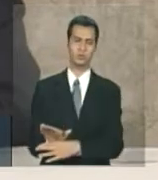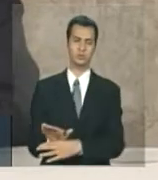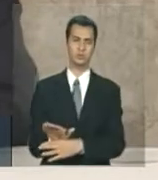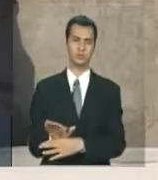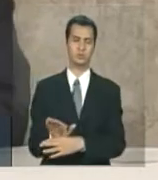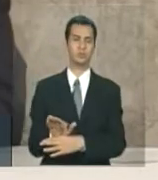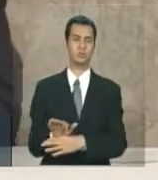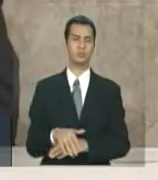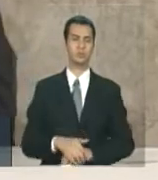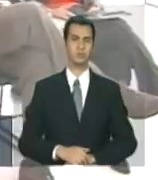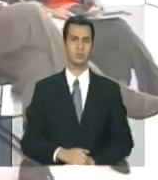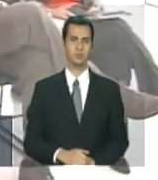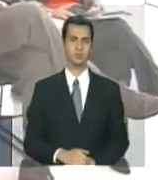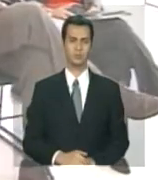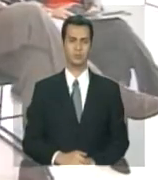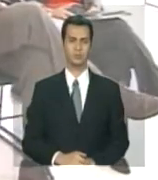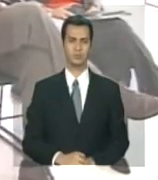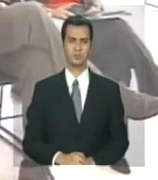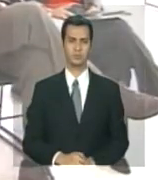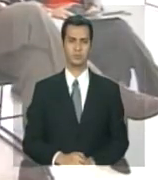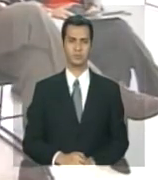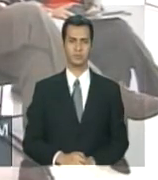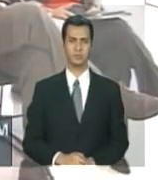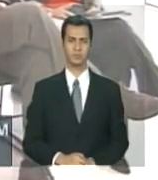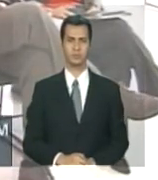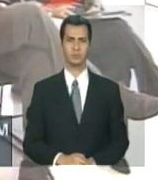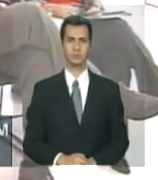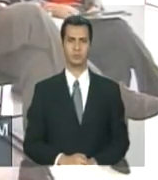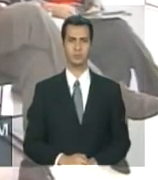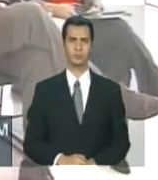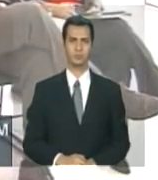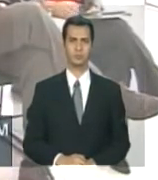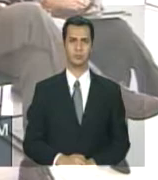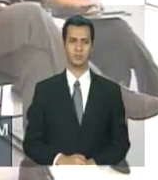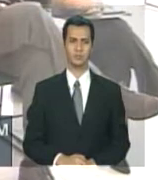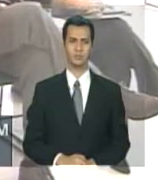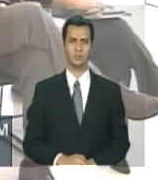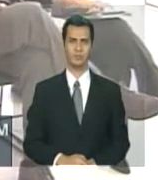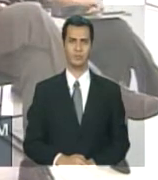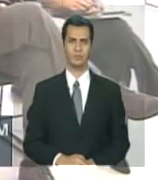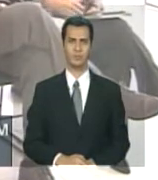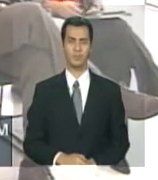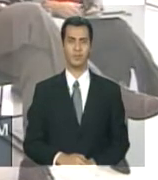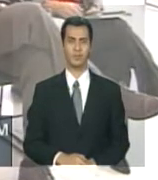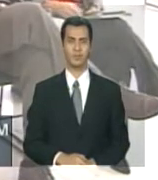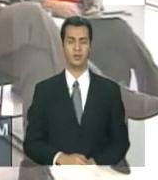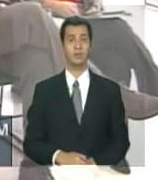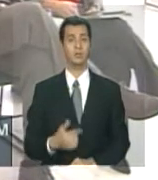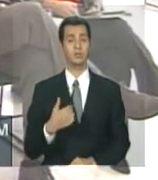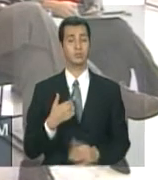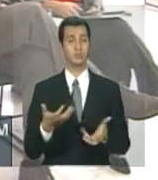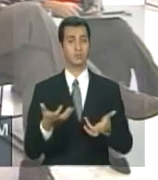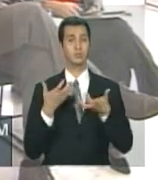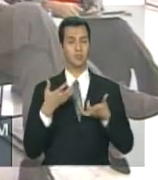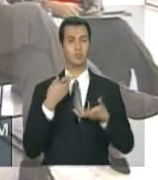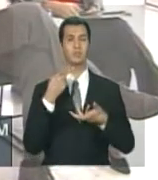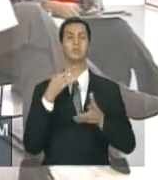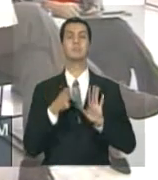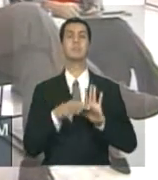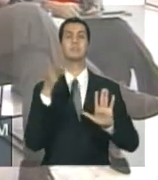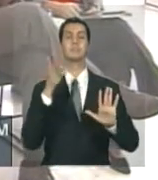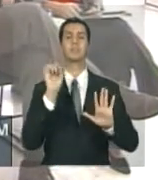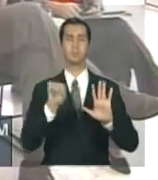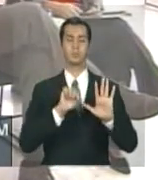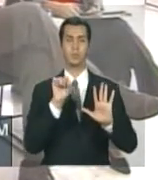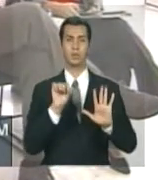estiagem. Eu queria destacar que, comandados pela ministra Gleisi,